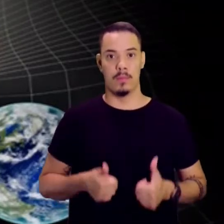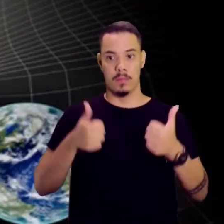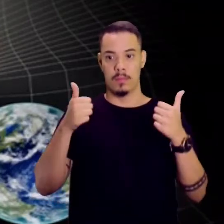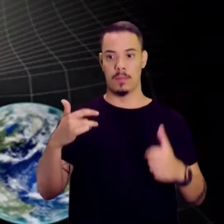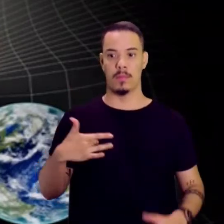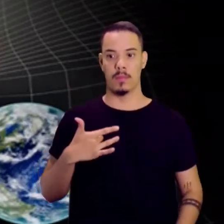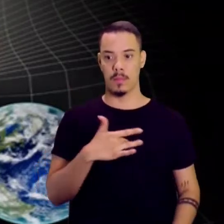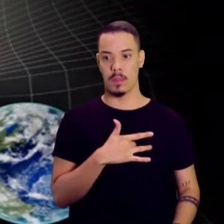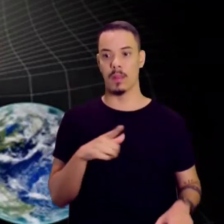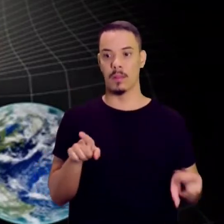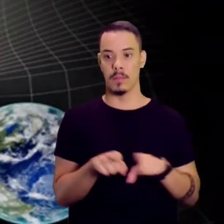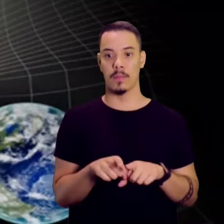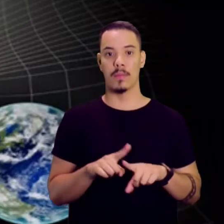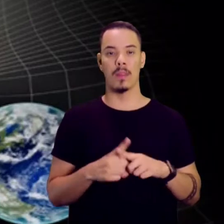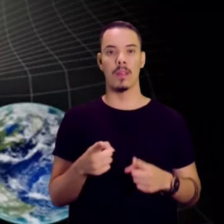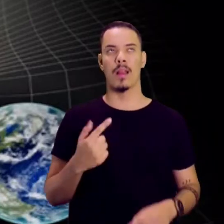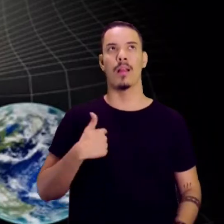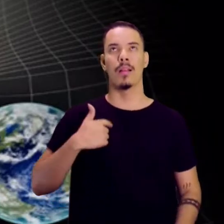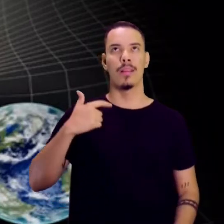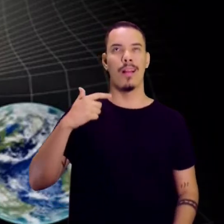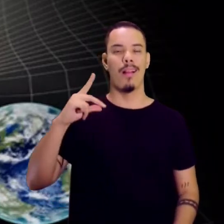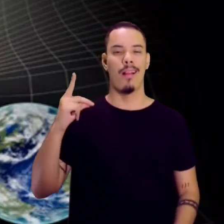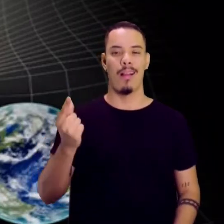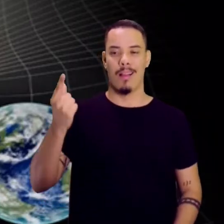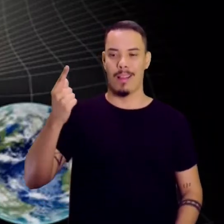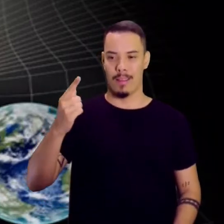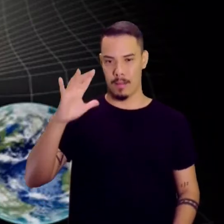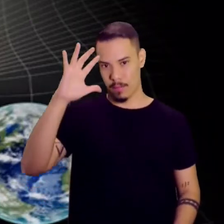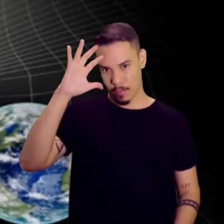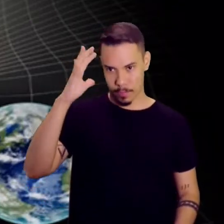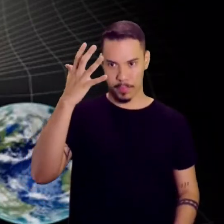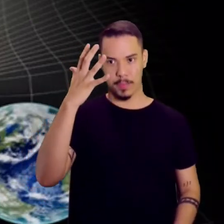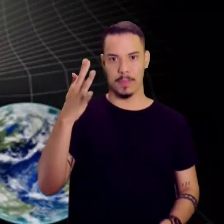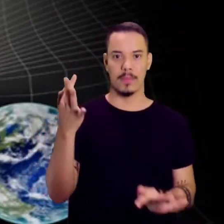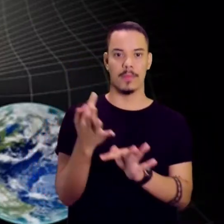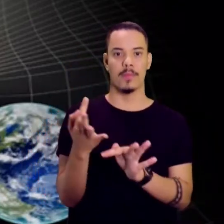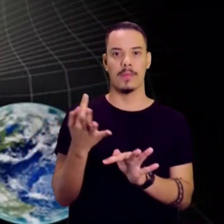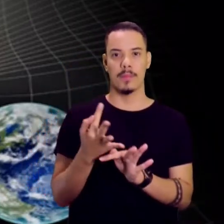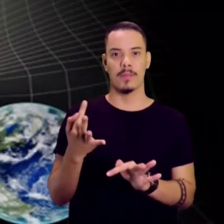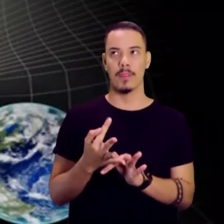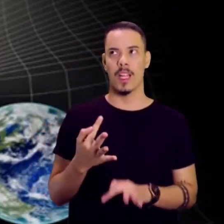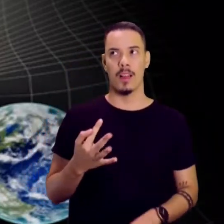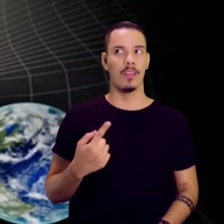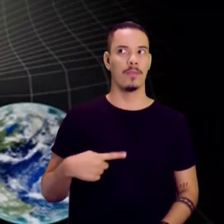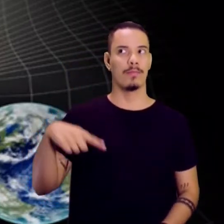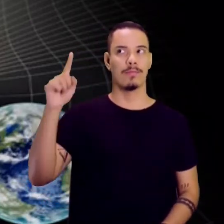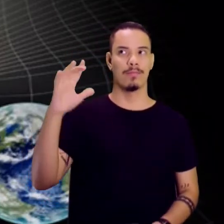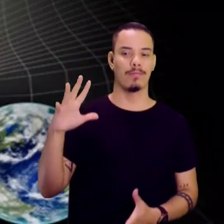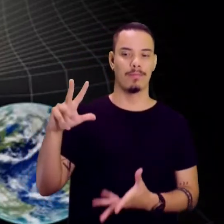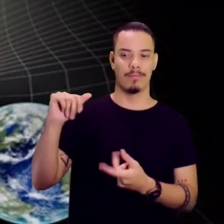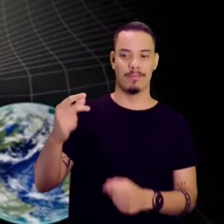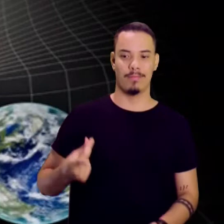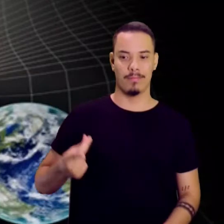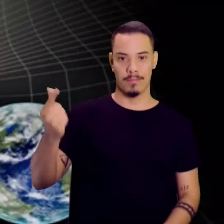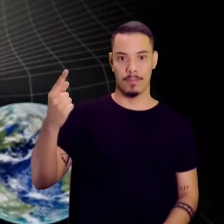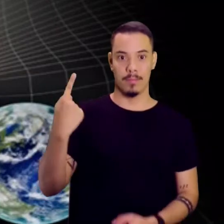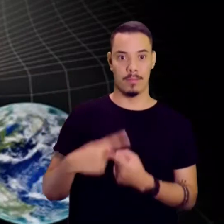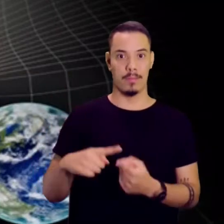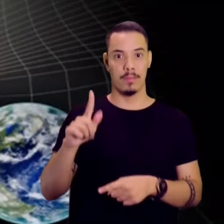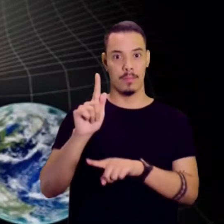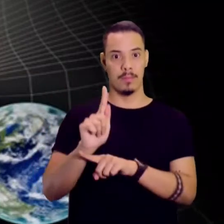ele, como ele arrumou uma saída aí física, então vou para outro planeta, que tem uma